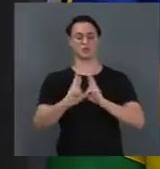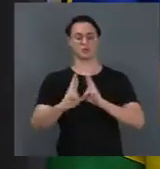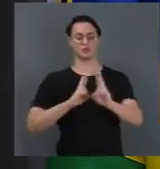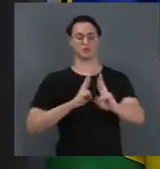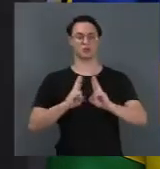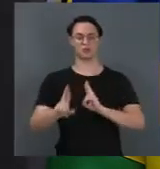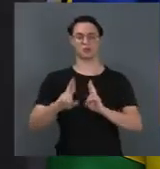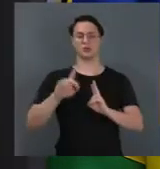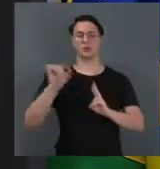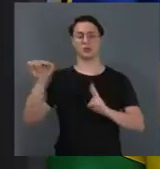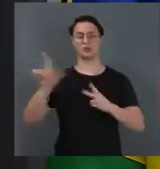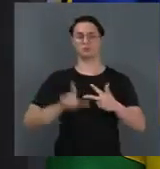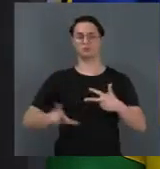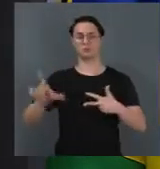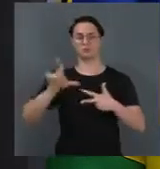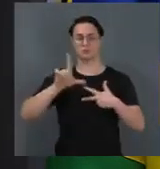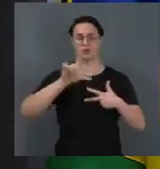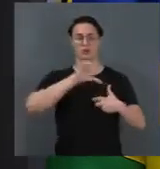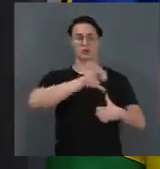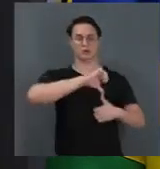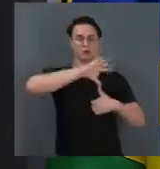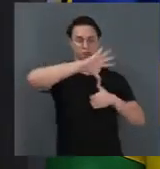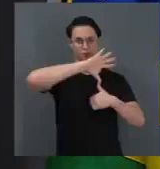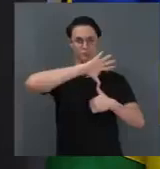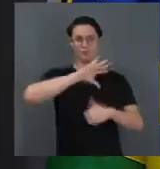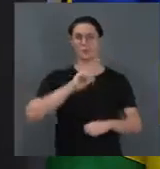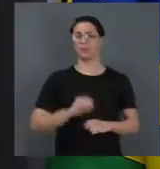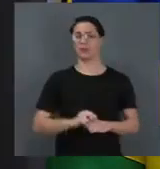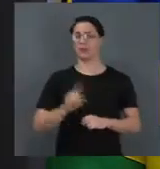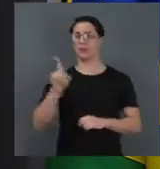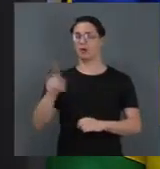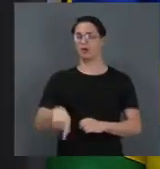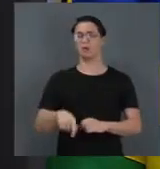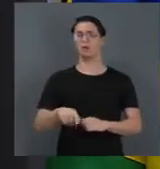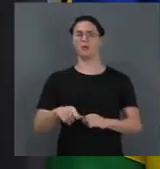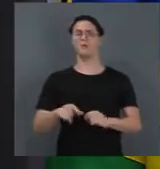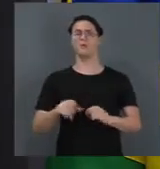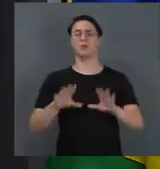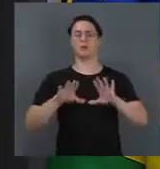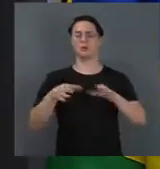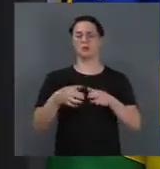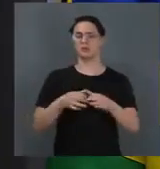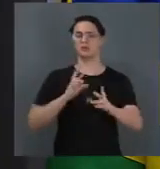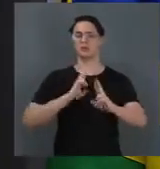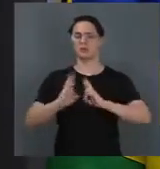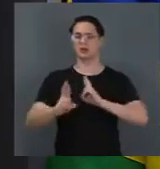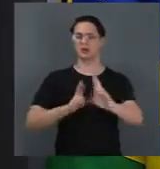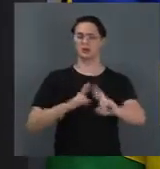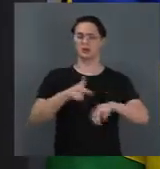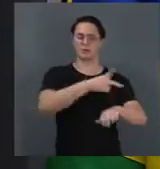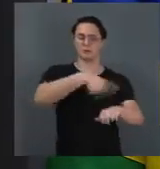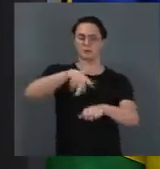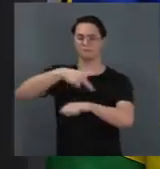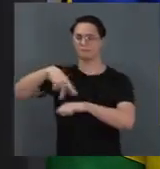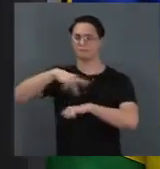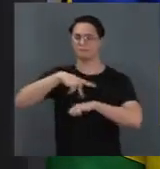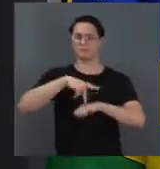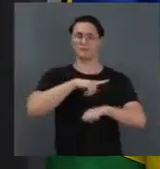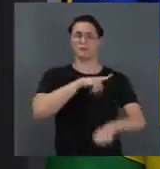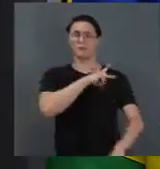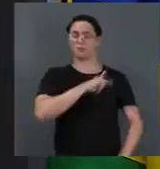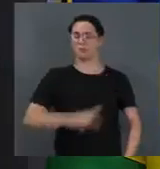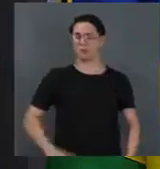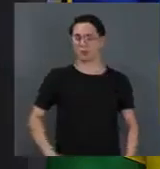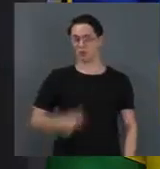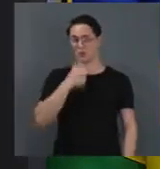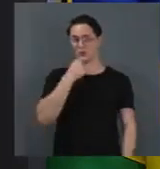Câmara de Deputados norte-americano, como uma comissão de relações internacionais, que é presidida por